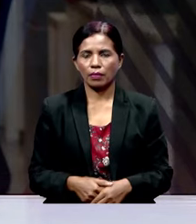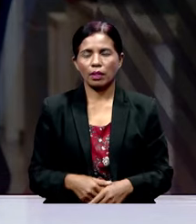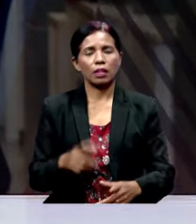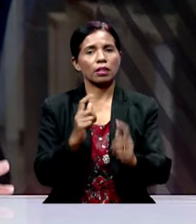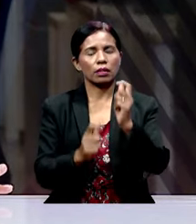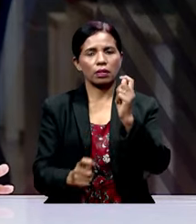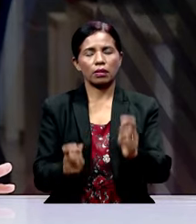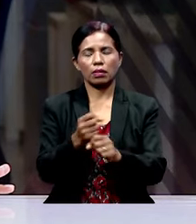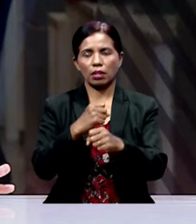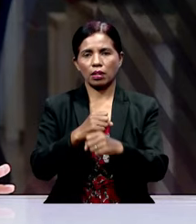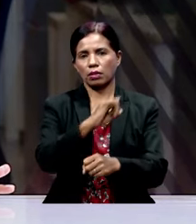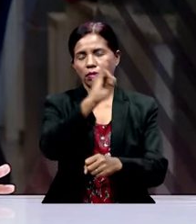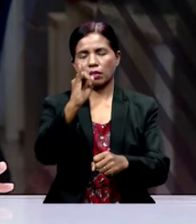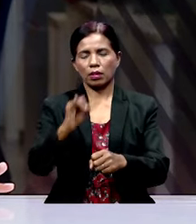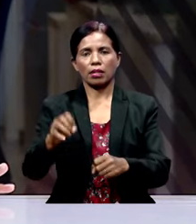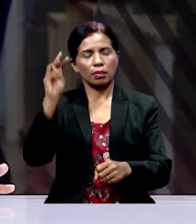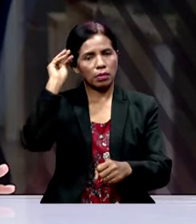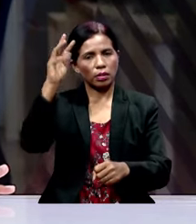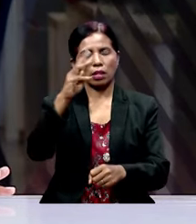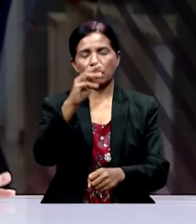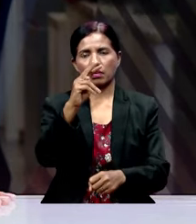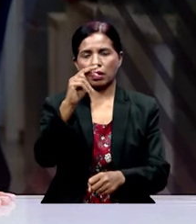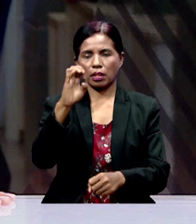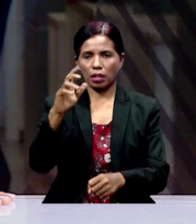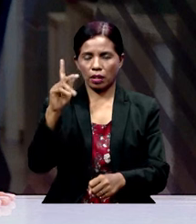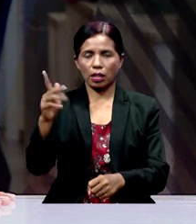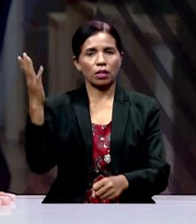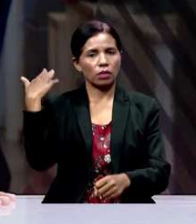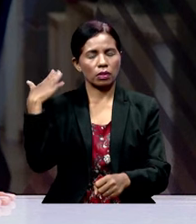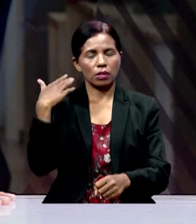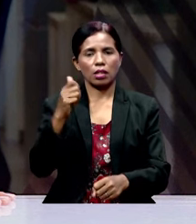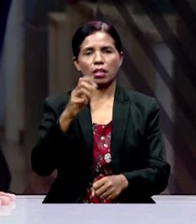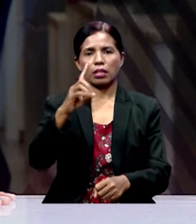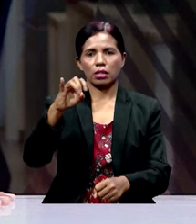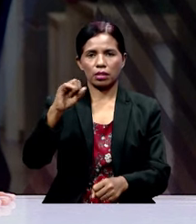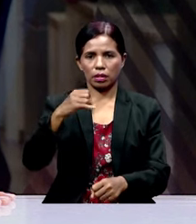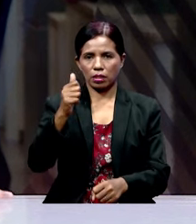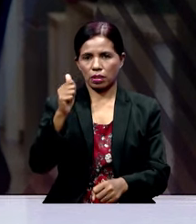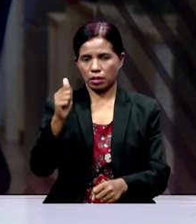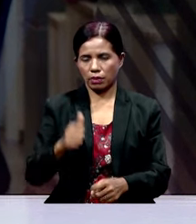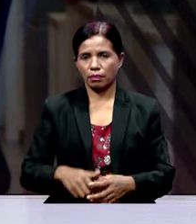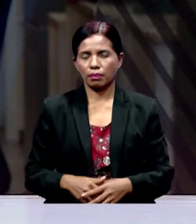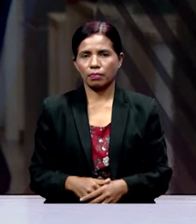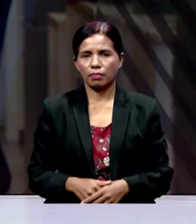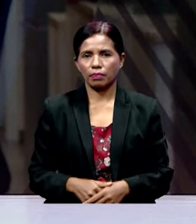Tribunal halou o julgamento do ex-ministro de Negócios Estrangeiros na Cooperação, Adelziz Magno.